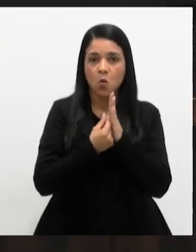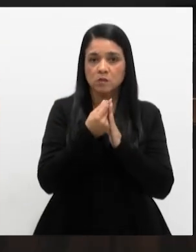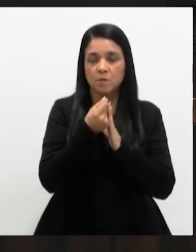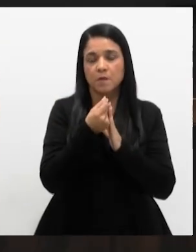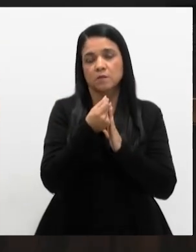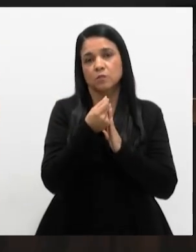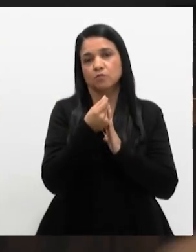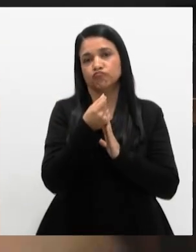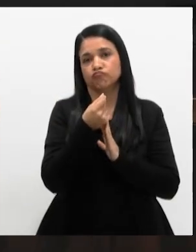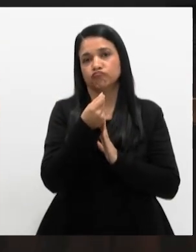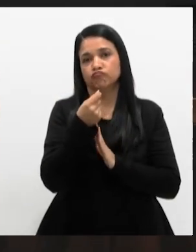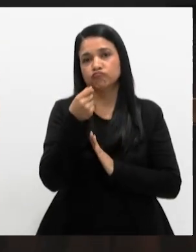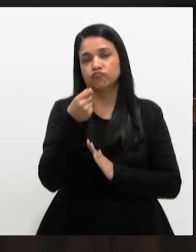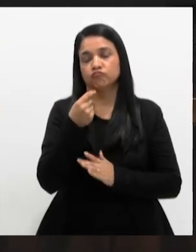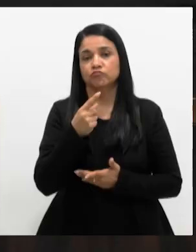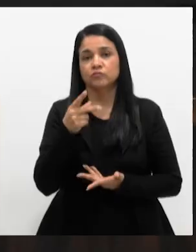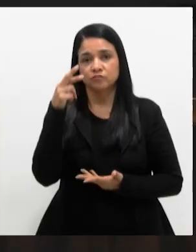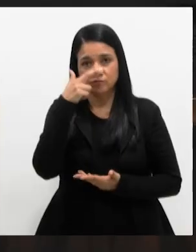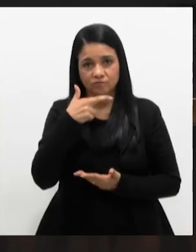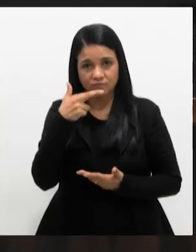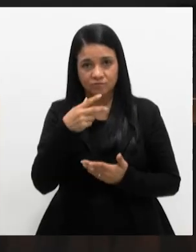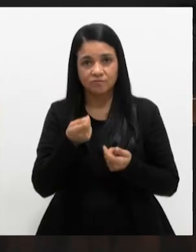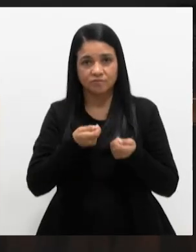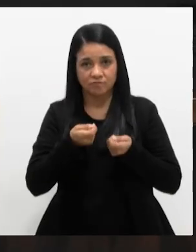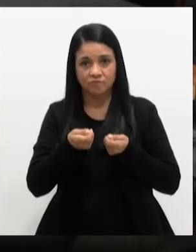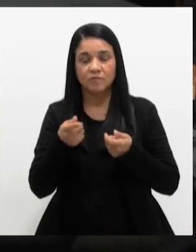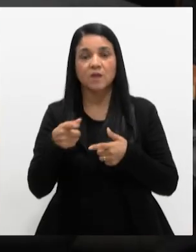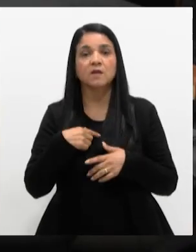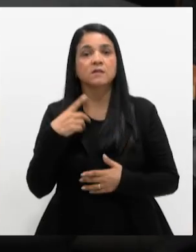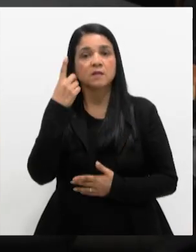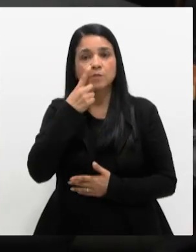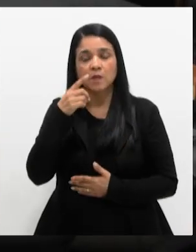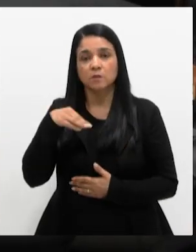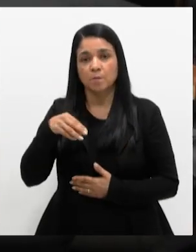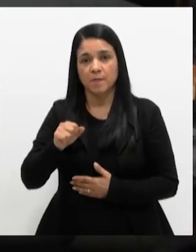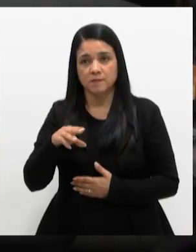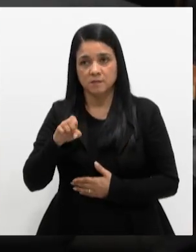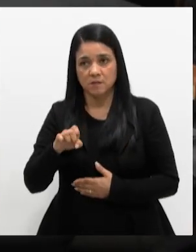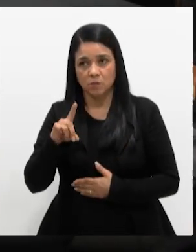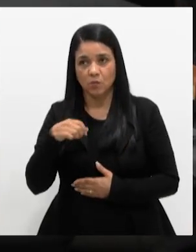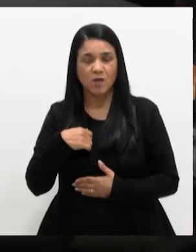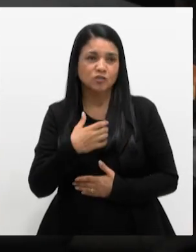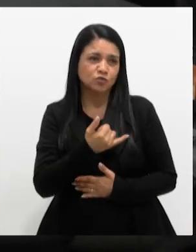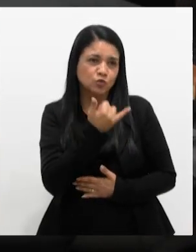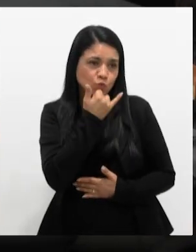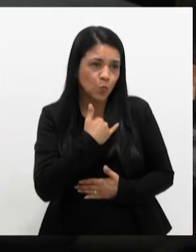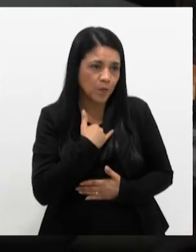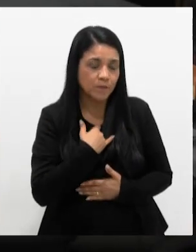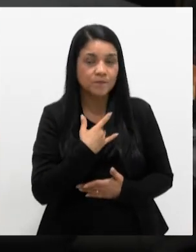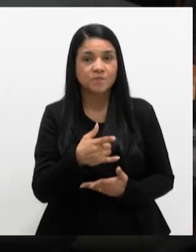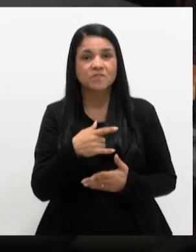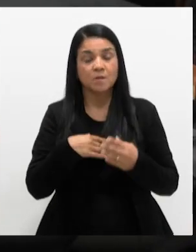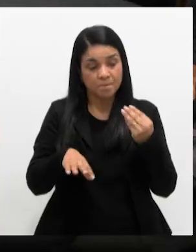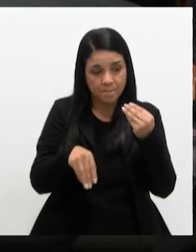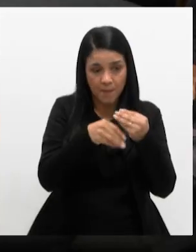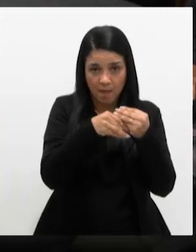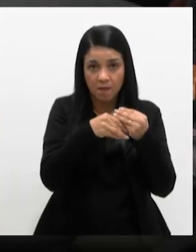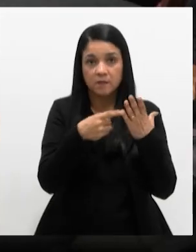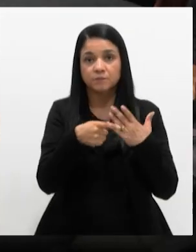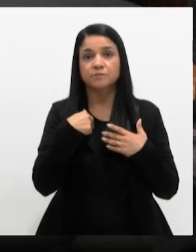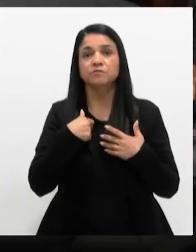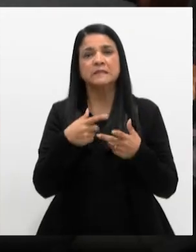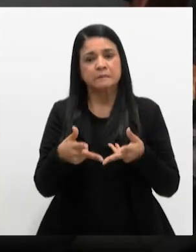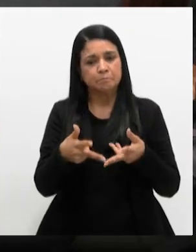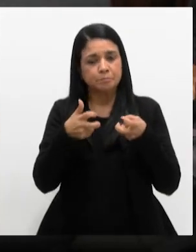Finanças, deputado Carlos Macedo. Presidente, desculpe. Só Por esqueci favor. aqui, só complementar. Além disso, a gente viu